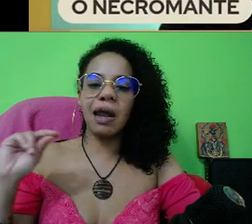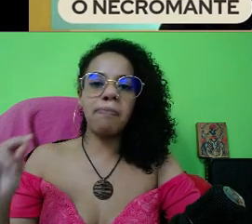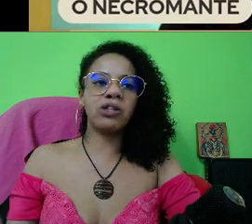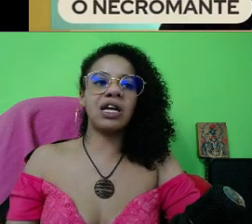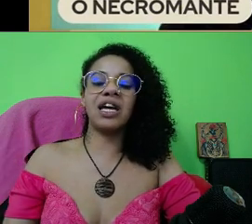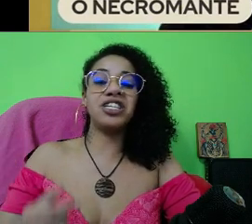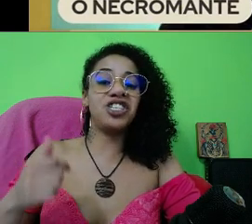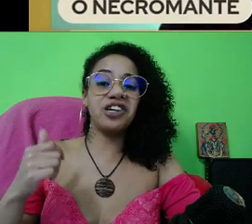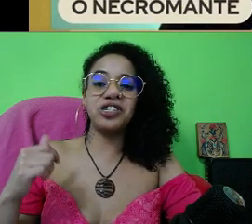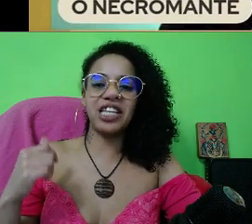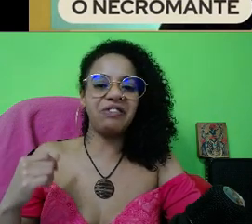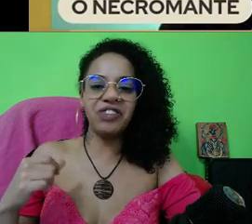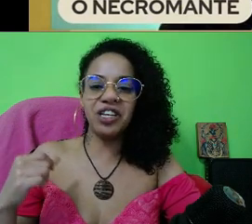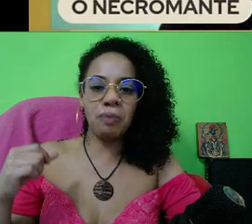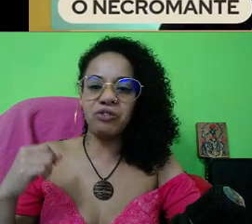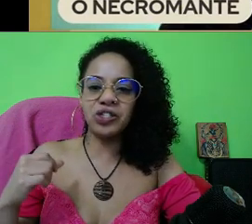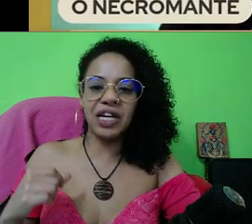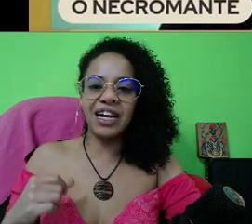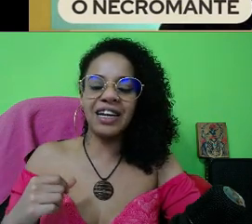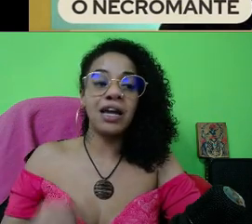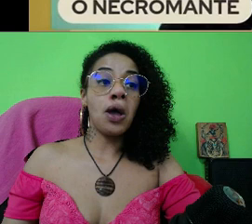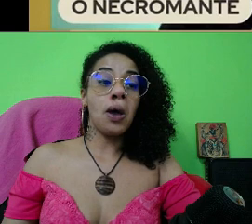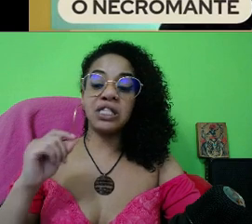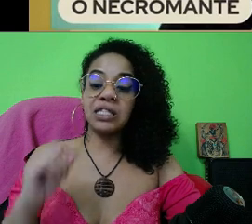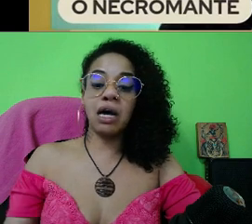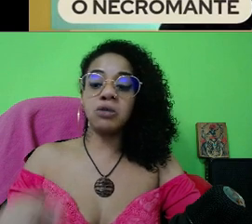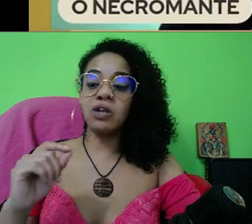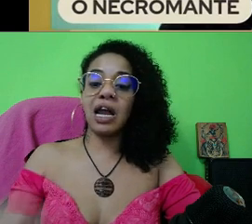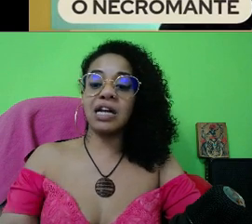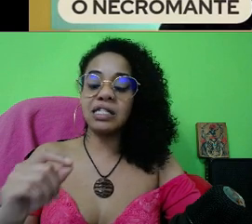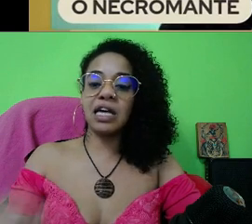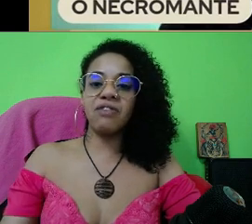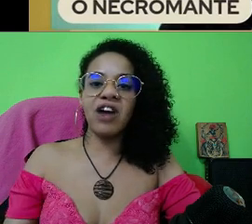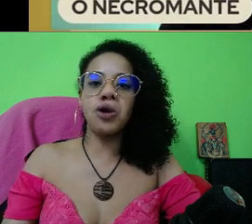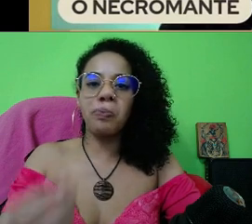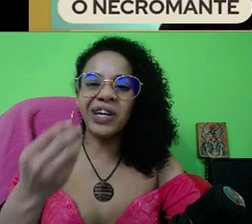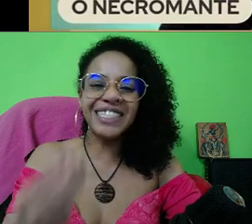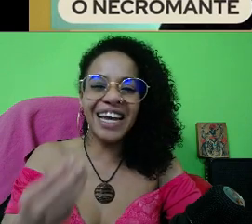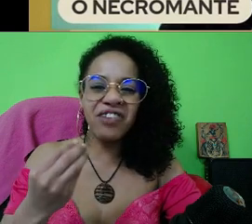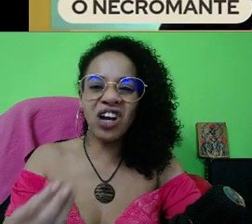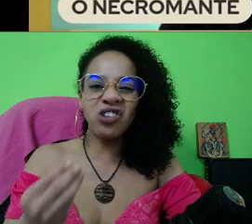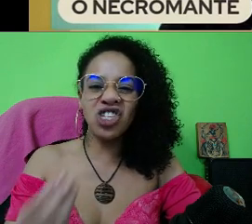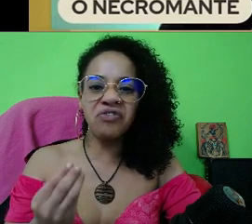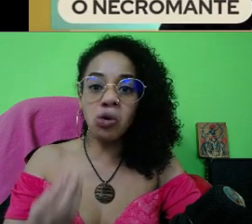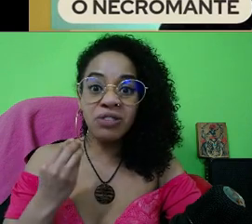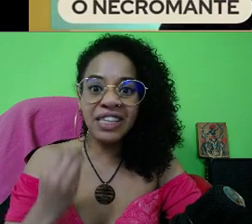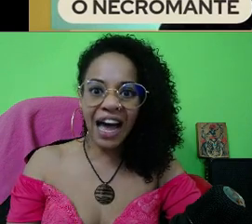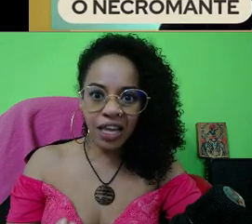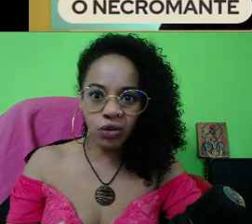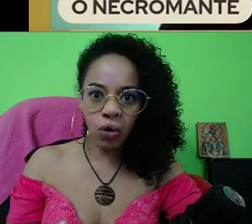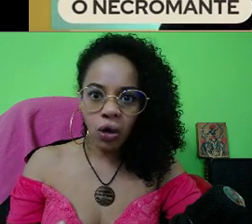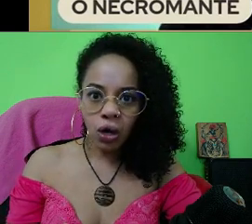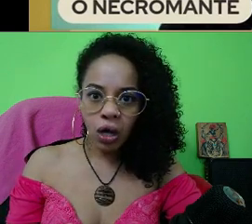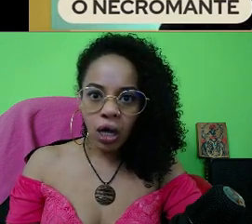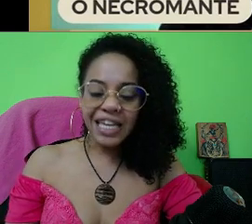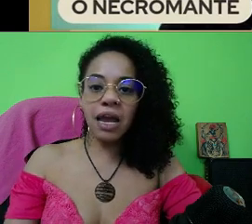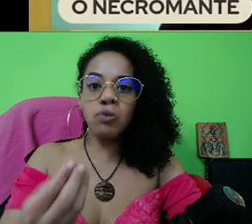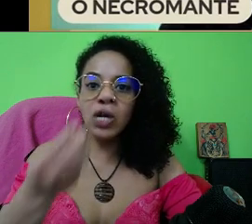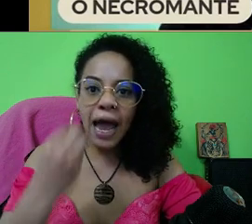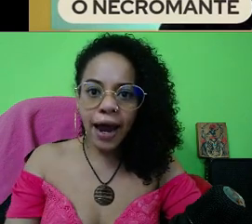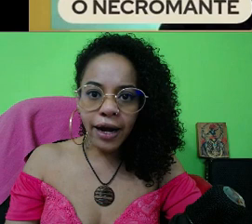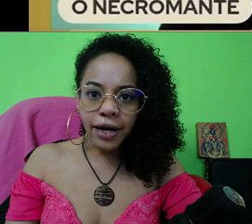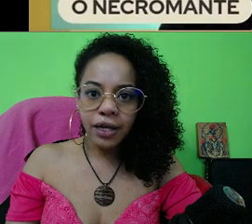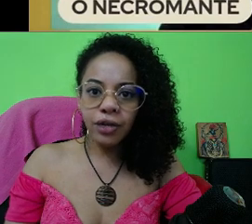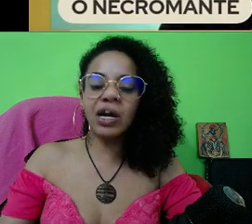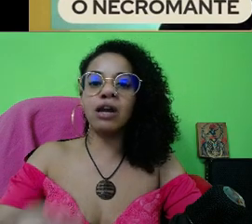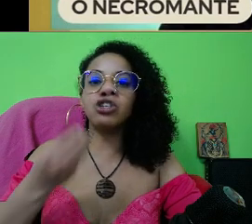puxou aquela pauta naquele dia eu já tava falando com a professora Ana precisamos falar da série inverno porque a Sarinha inverno tinha voltado e